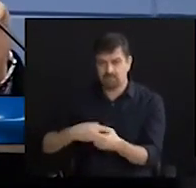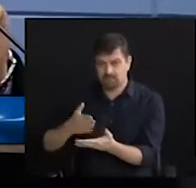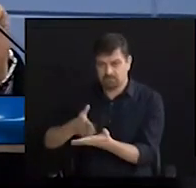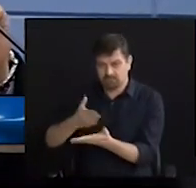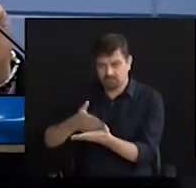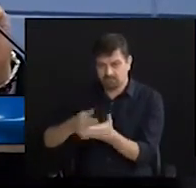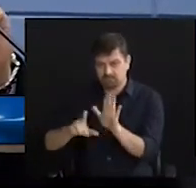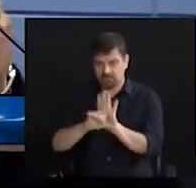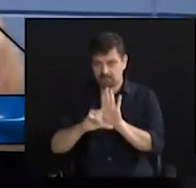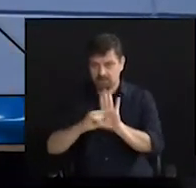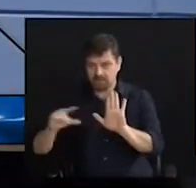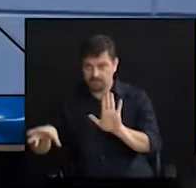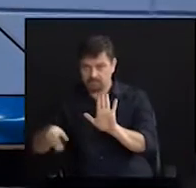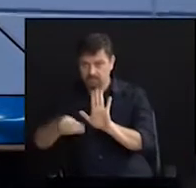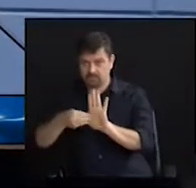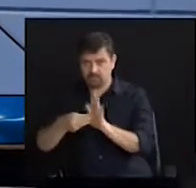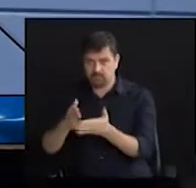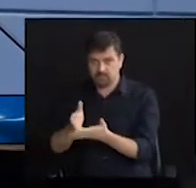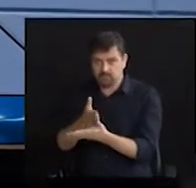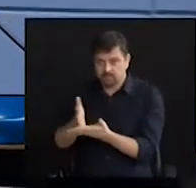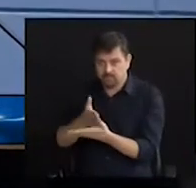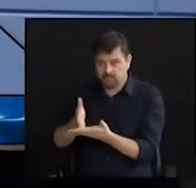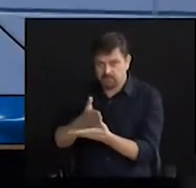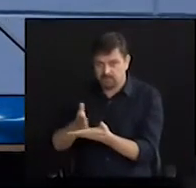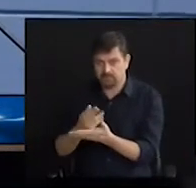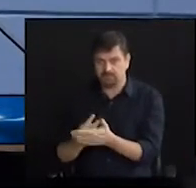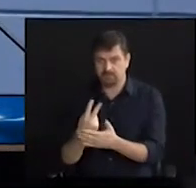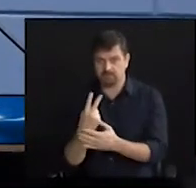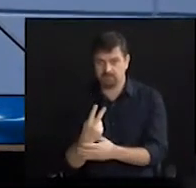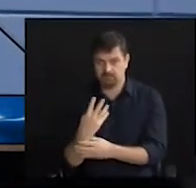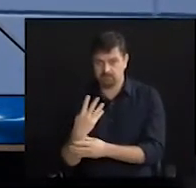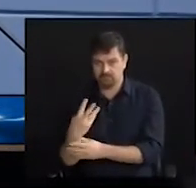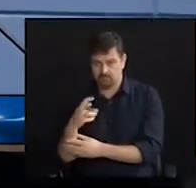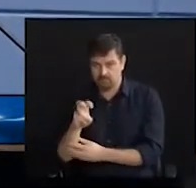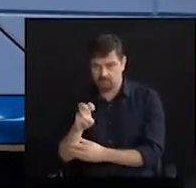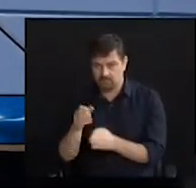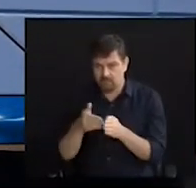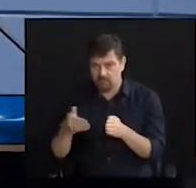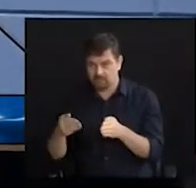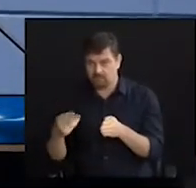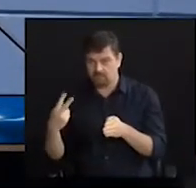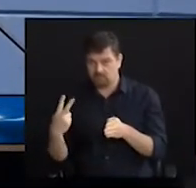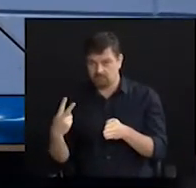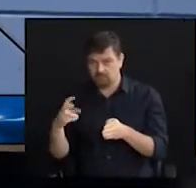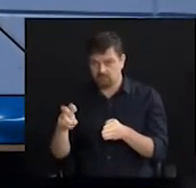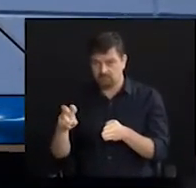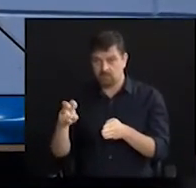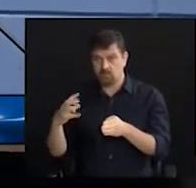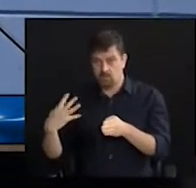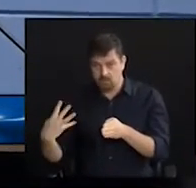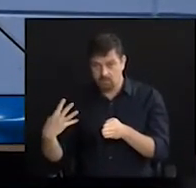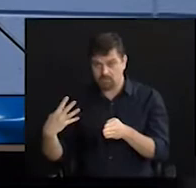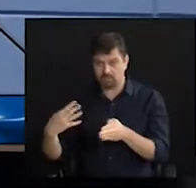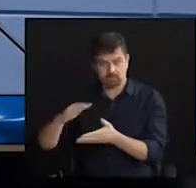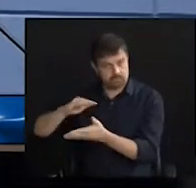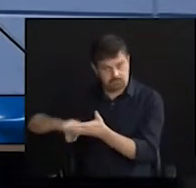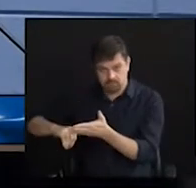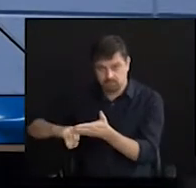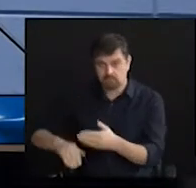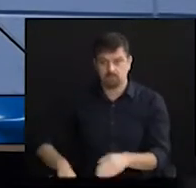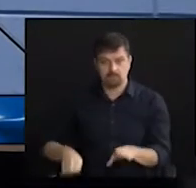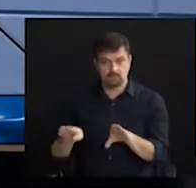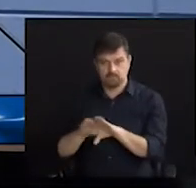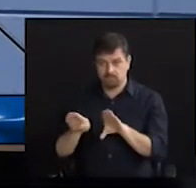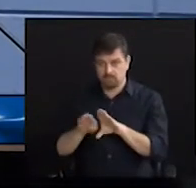Rejeita folhas 245 a 254 e também